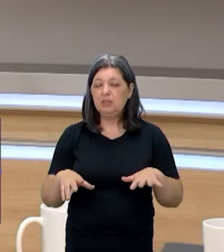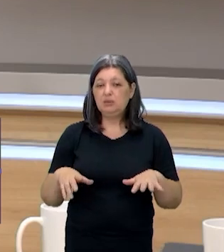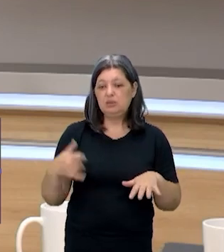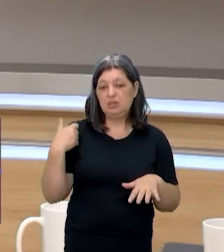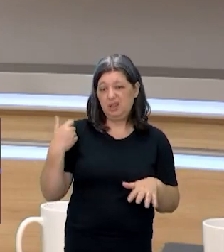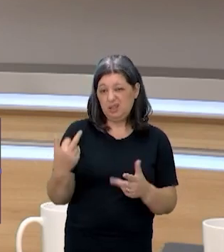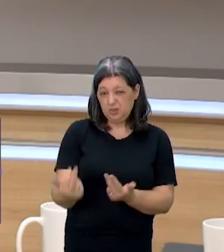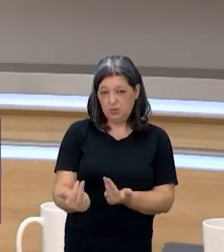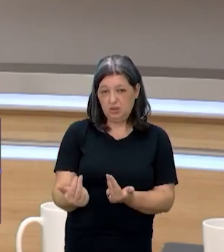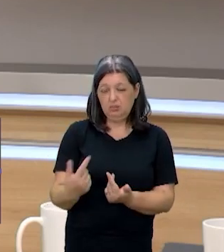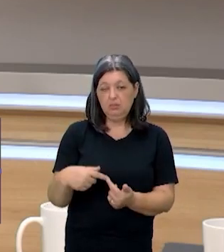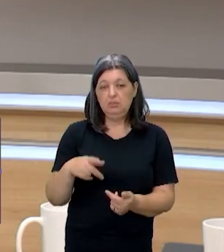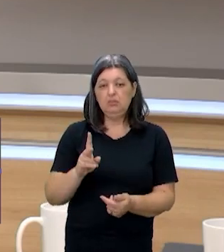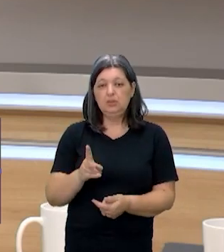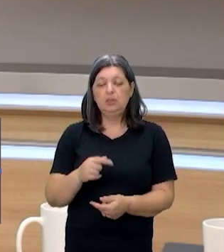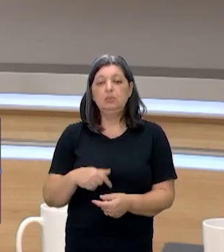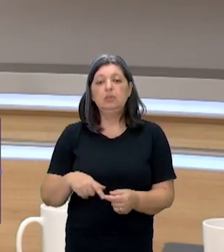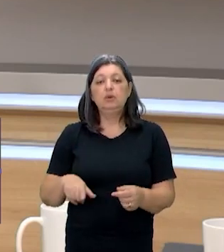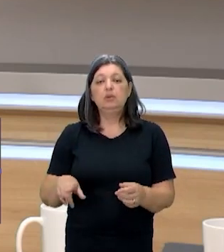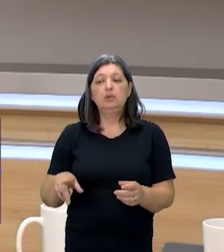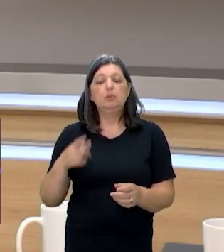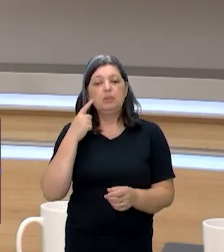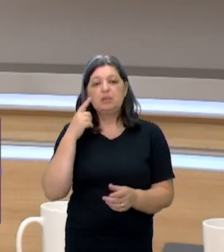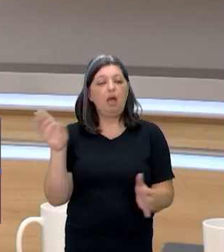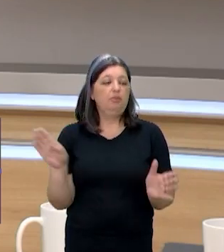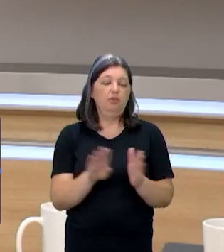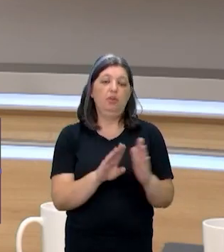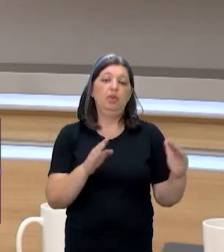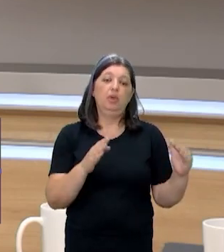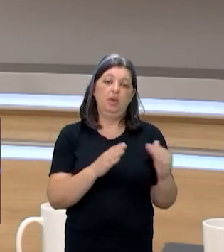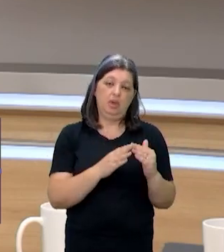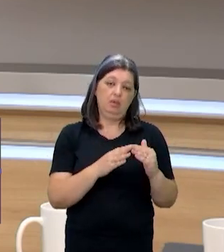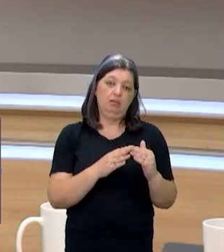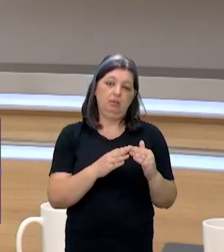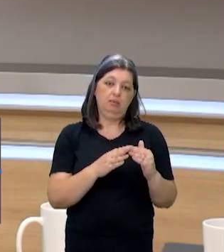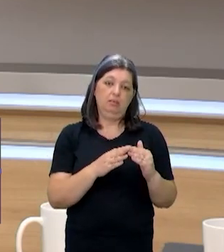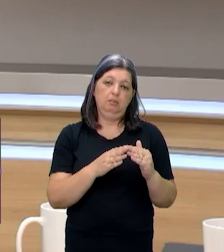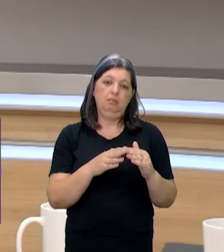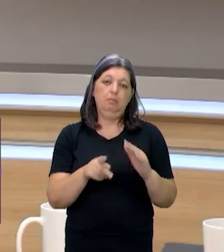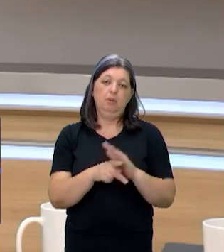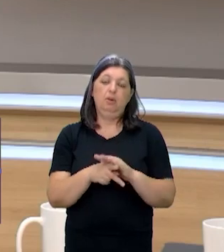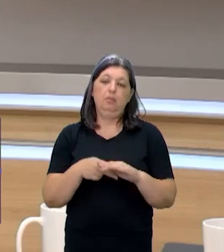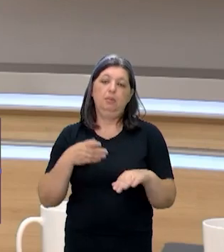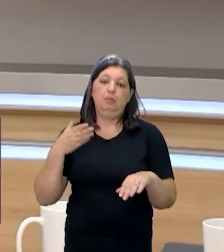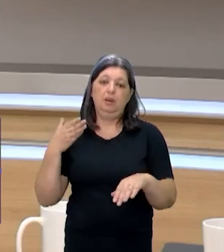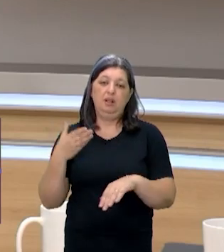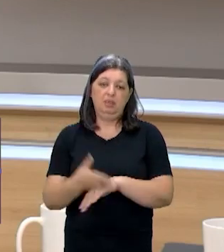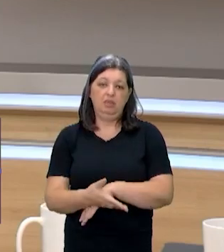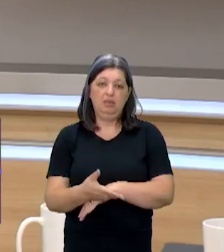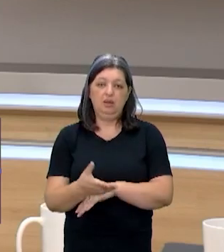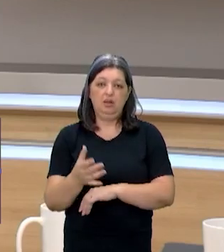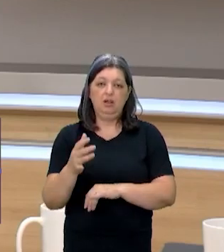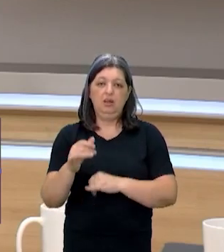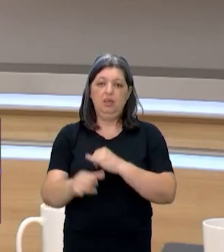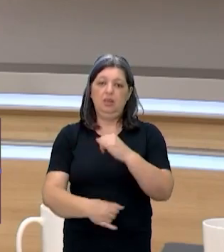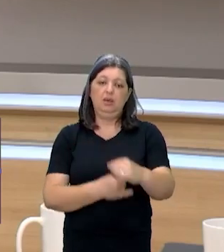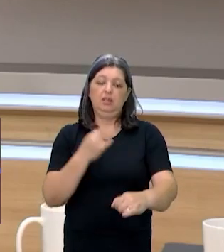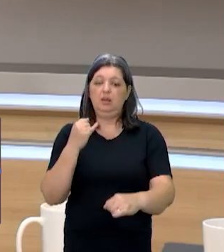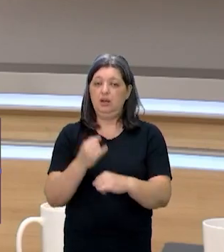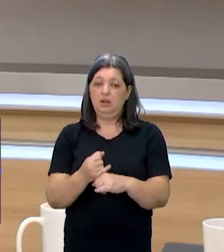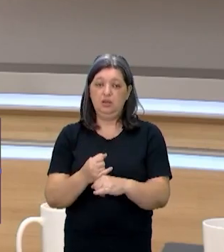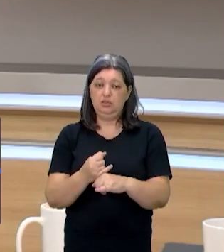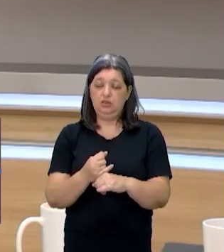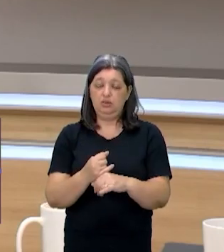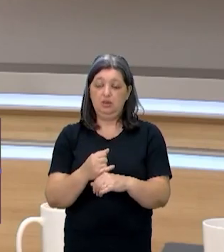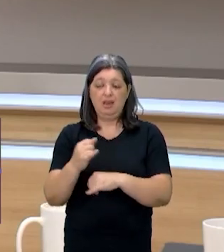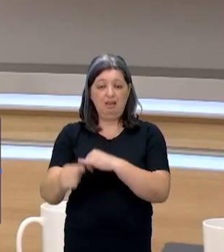gente tinha o hábito de vou chegar em casa para entrar na internet. Hoje ninguém mais entra na internet. Hoje a